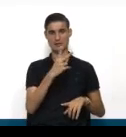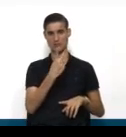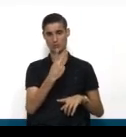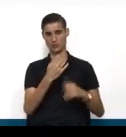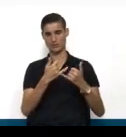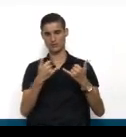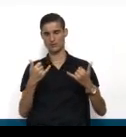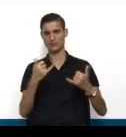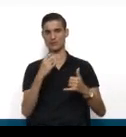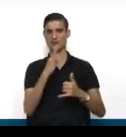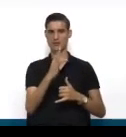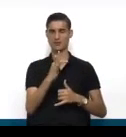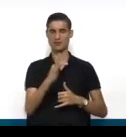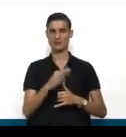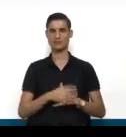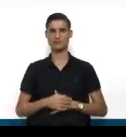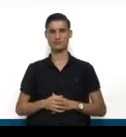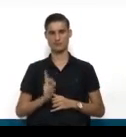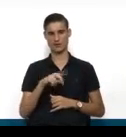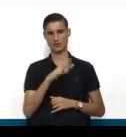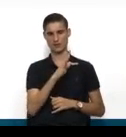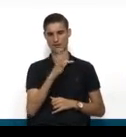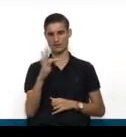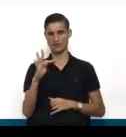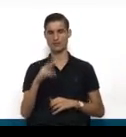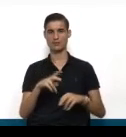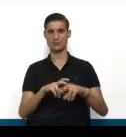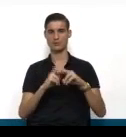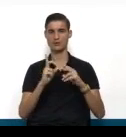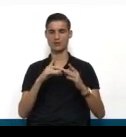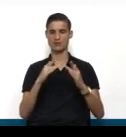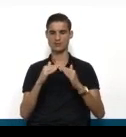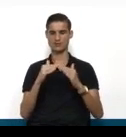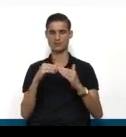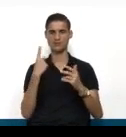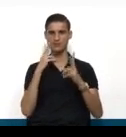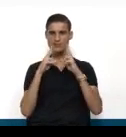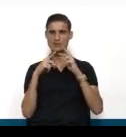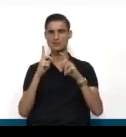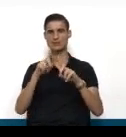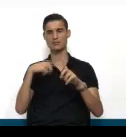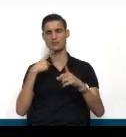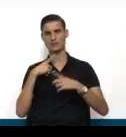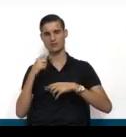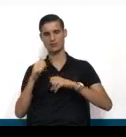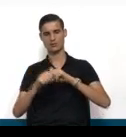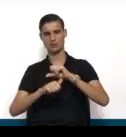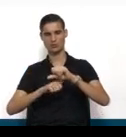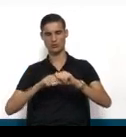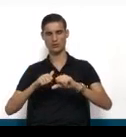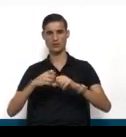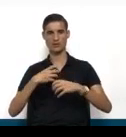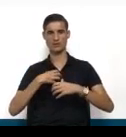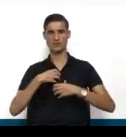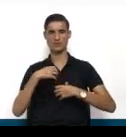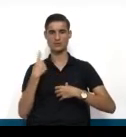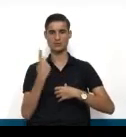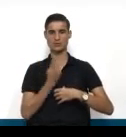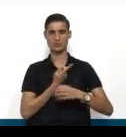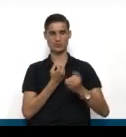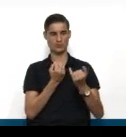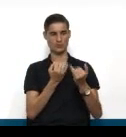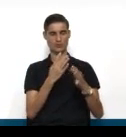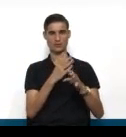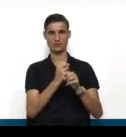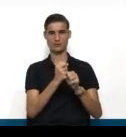de t. Então, essas vão ser as derivadas parciais, para que depois a gente possa fazer a substituição aqui na nossa